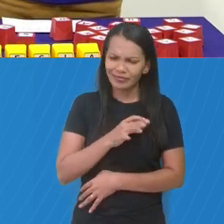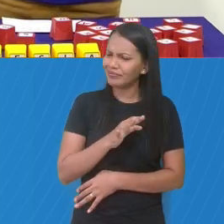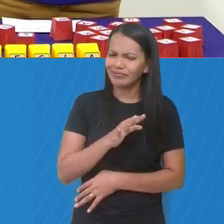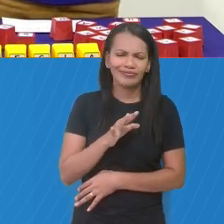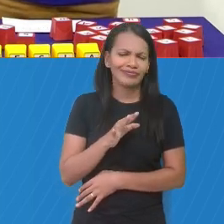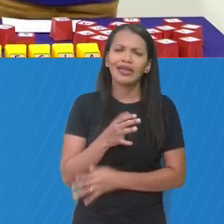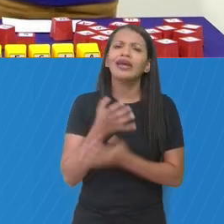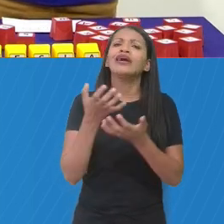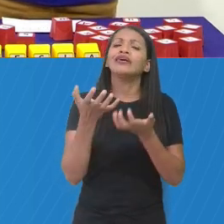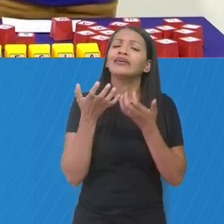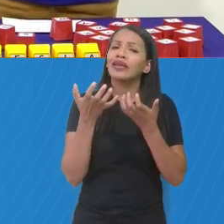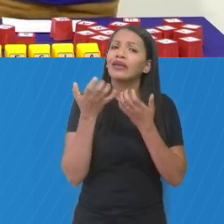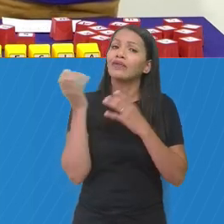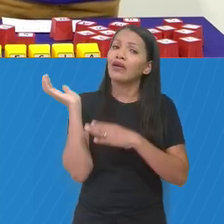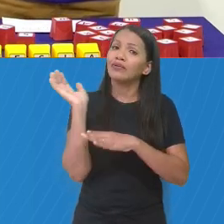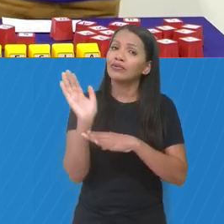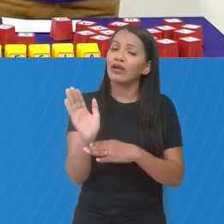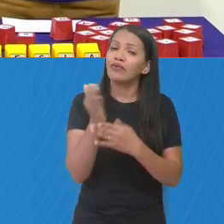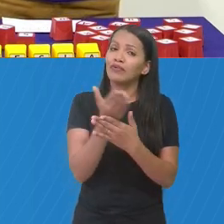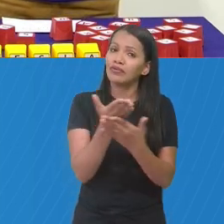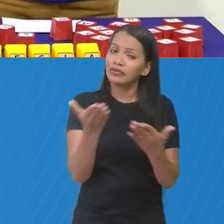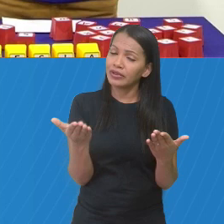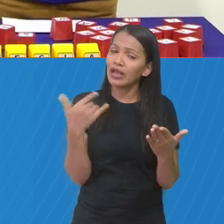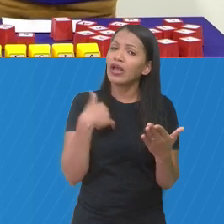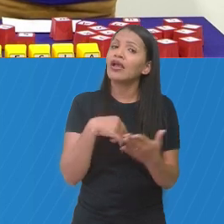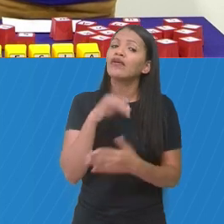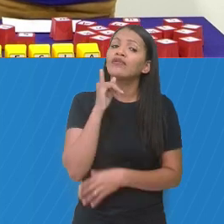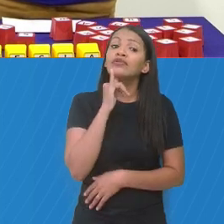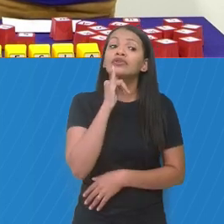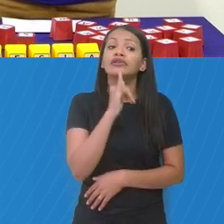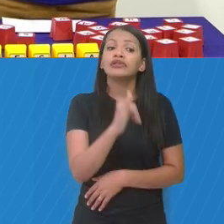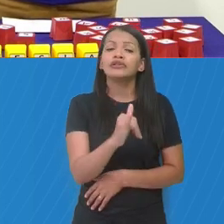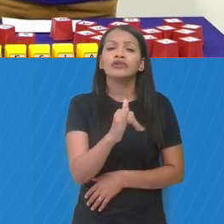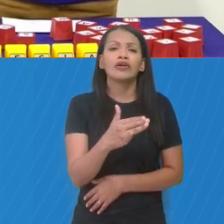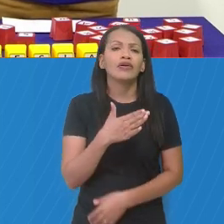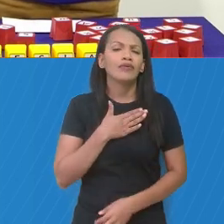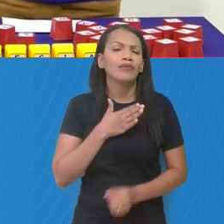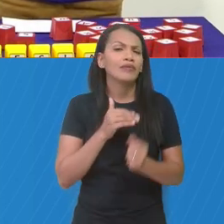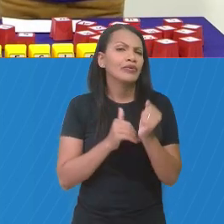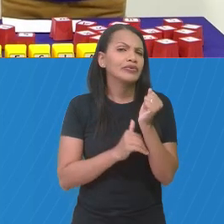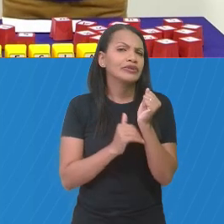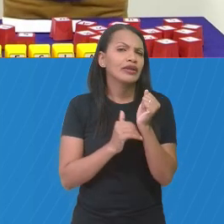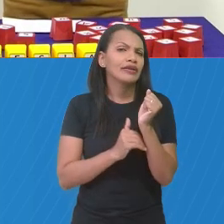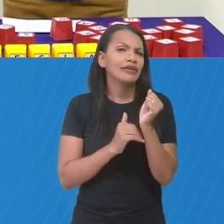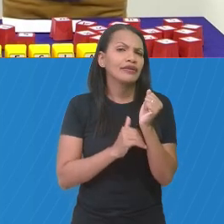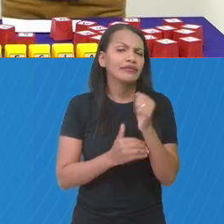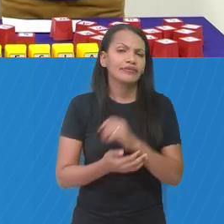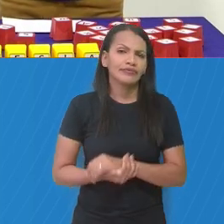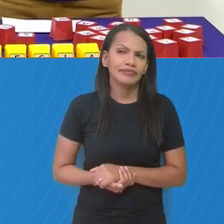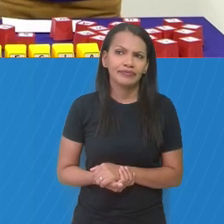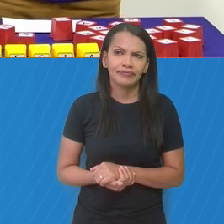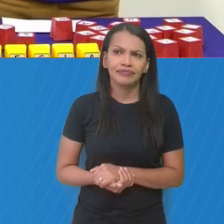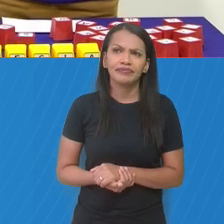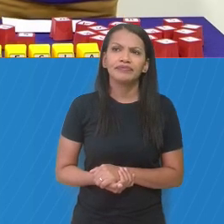eu quero ajudar. Vou contar o meu segredo.